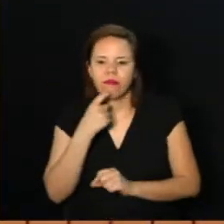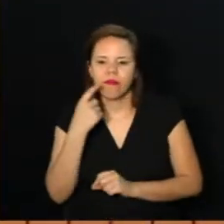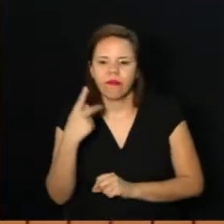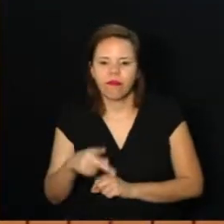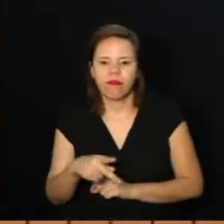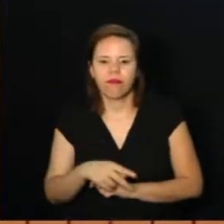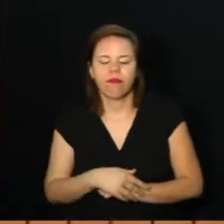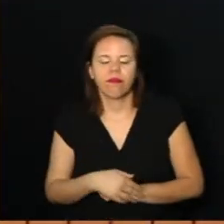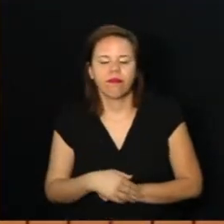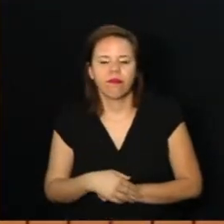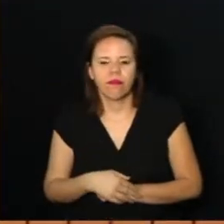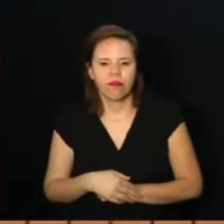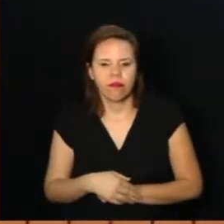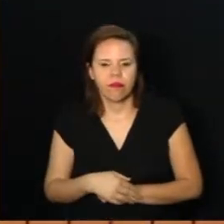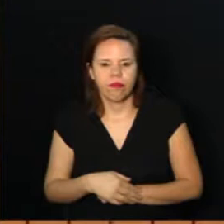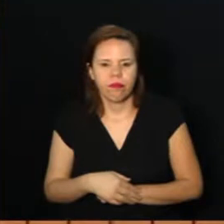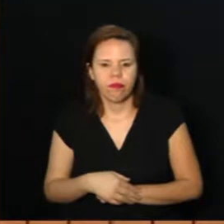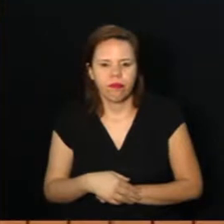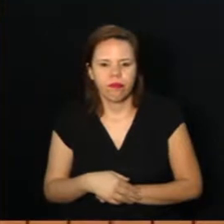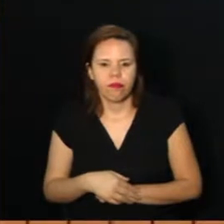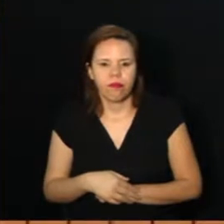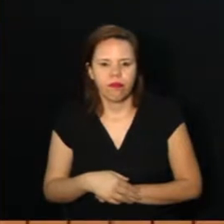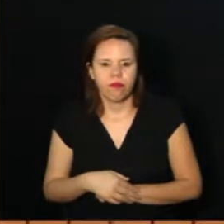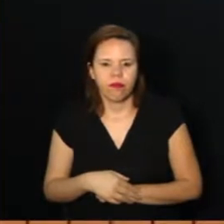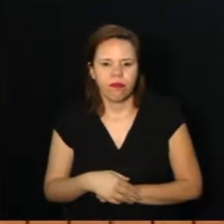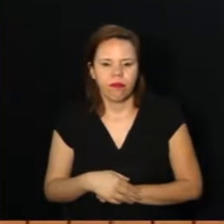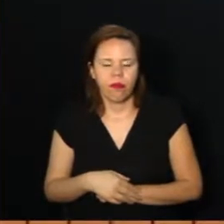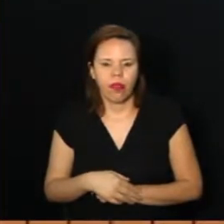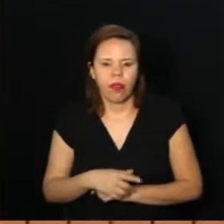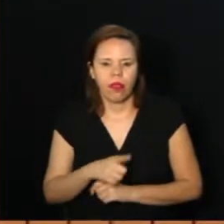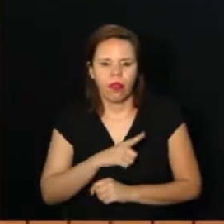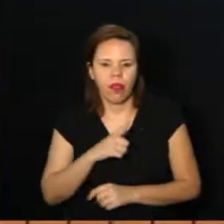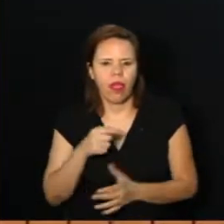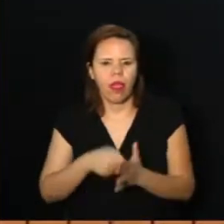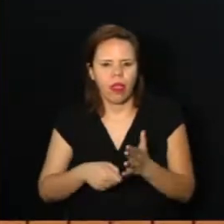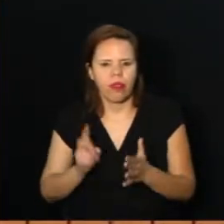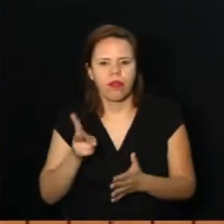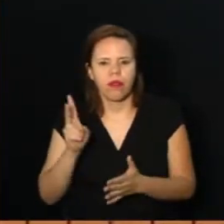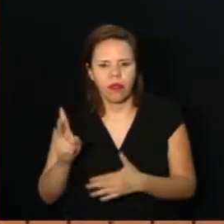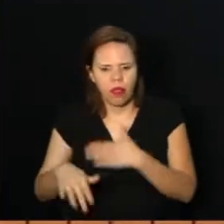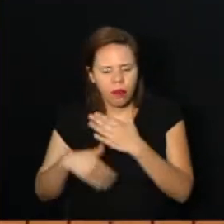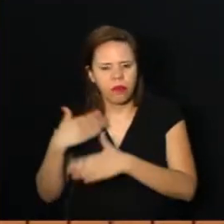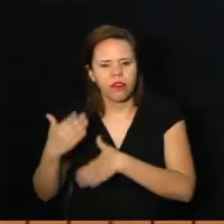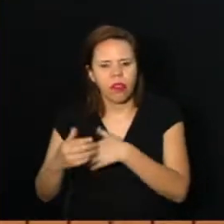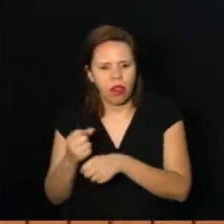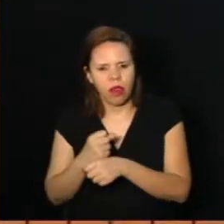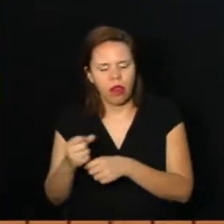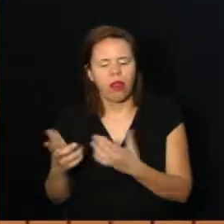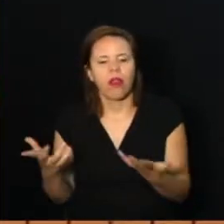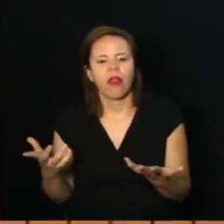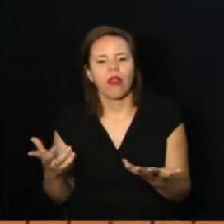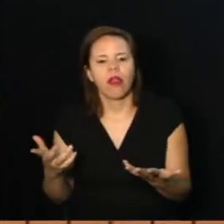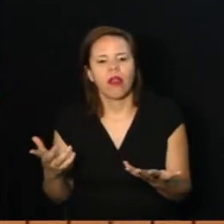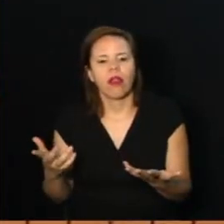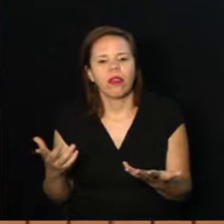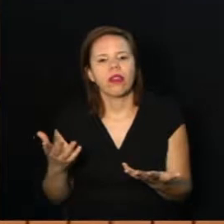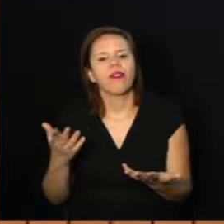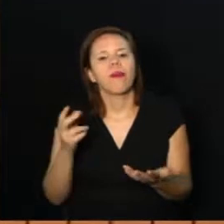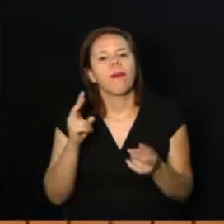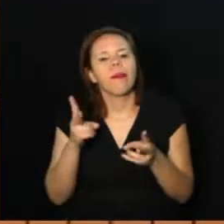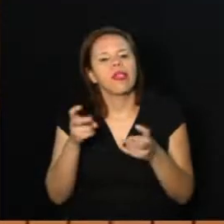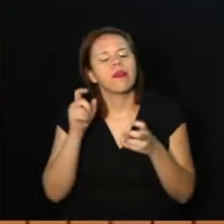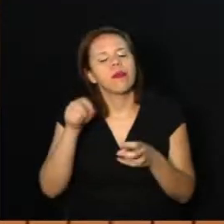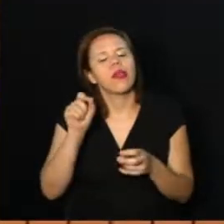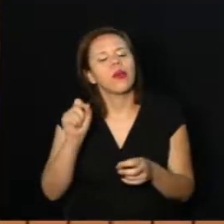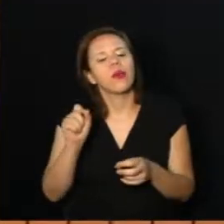Campinas vem, através de sua vereança, levar a dislexia a